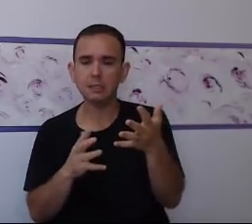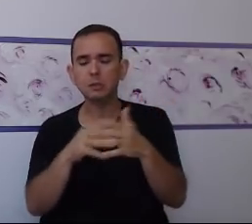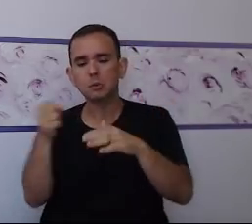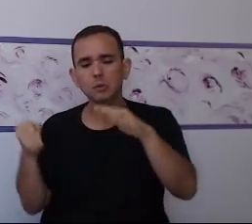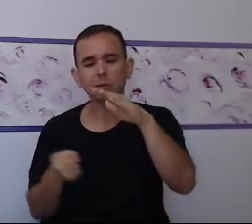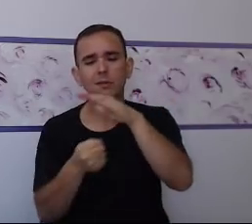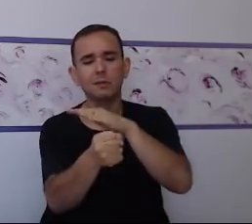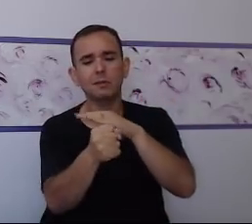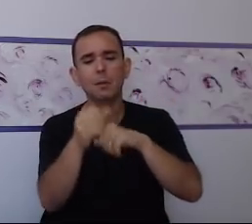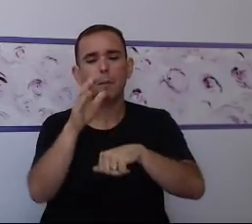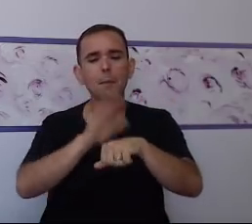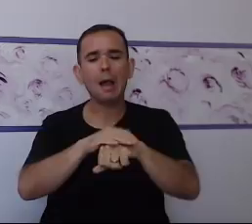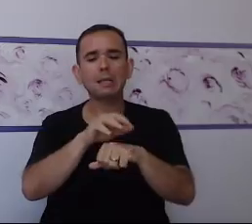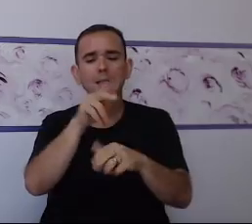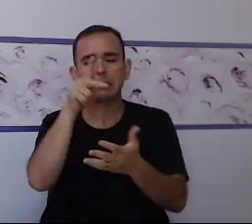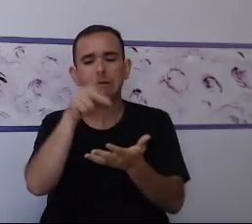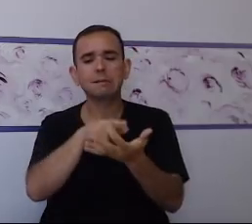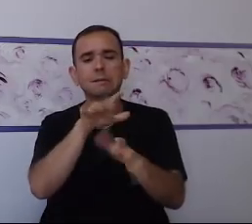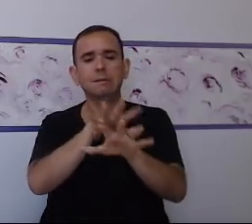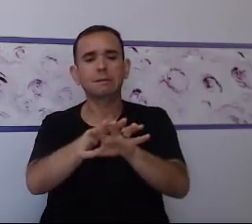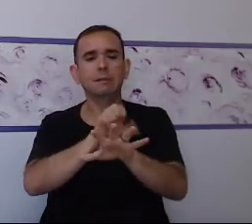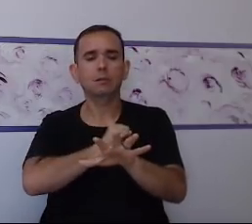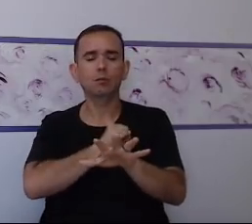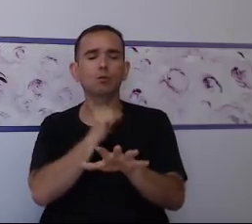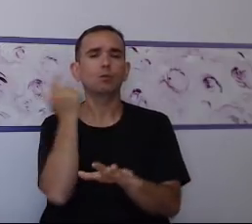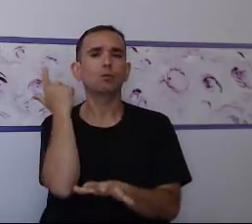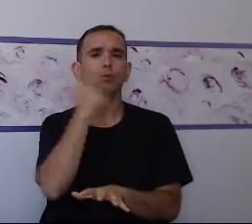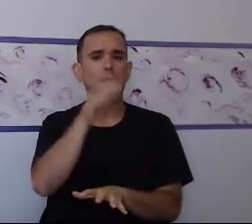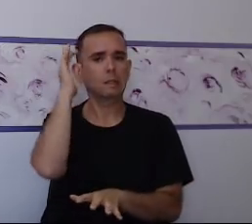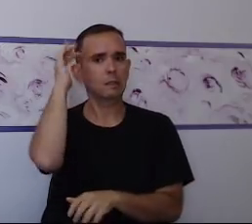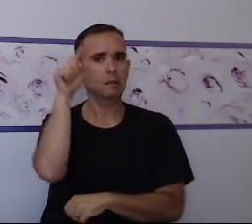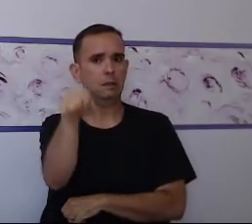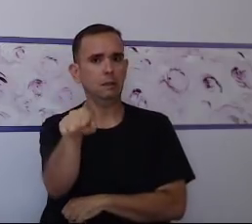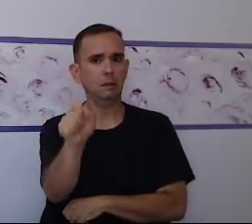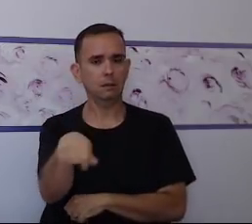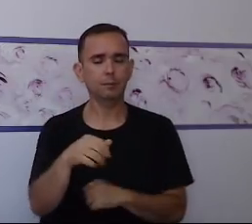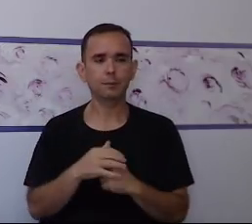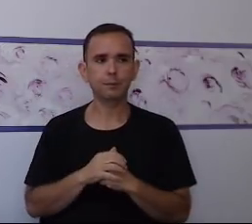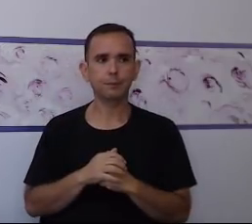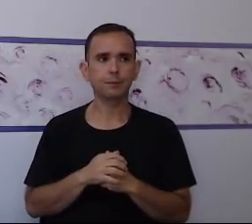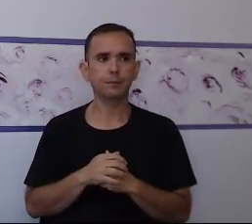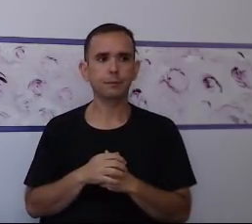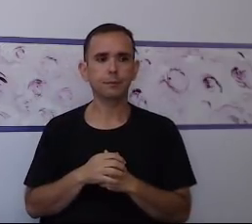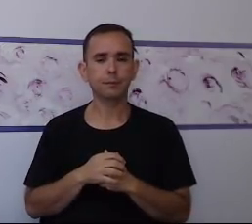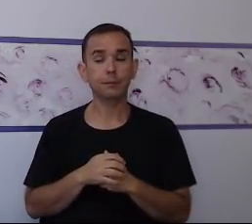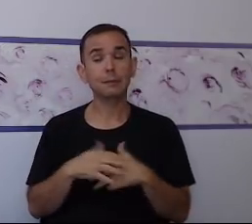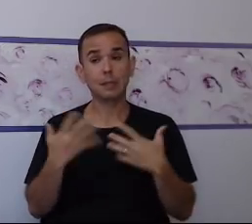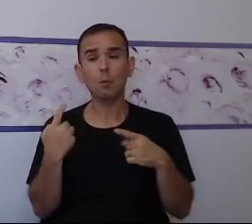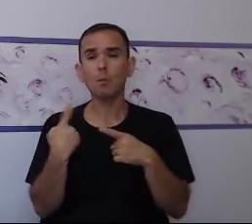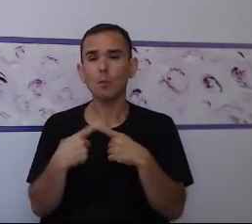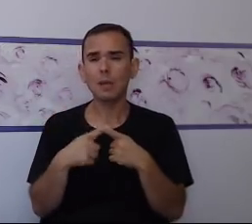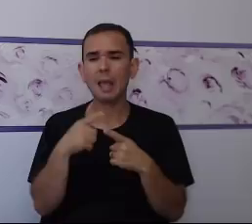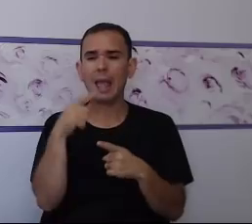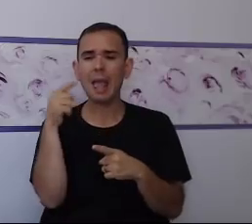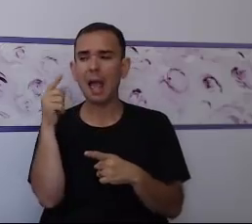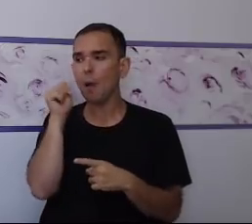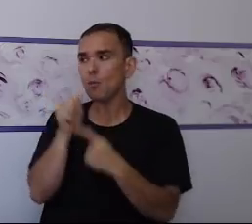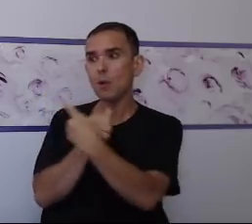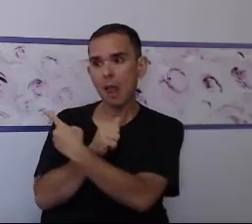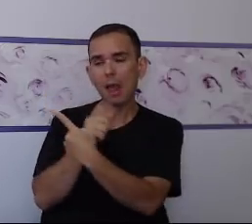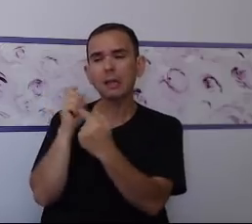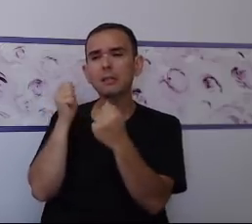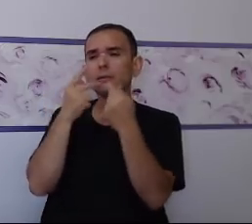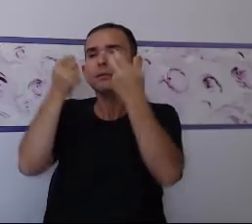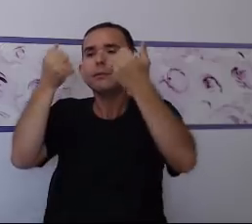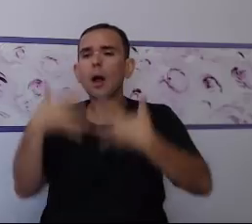forma mais concreta e de melhor entendimento para o nosso aluno. E por que a Cris está falando assim,